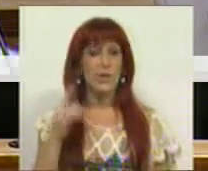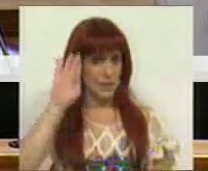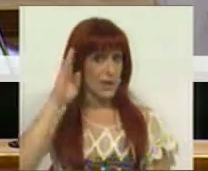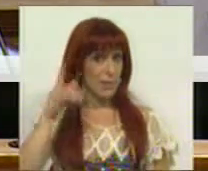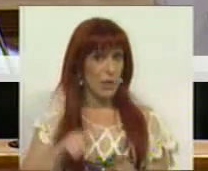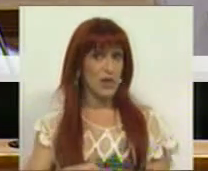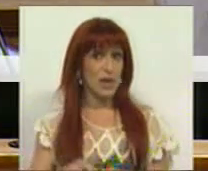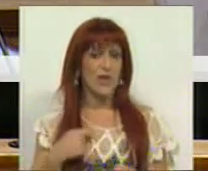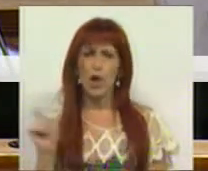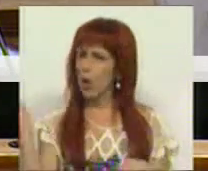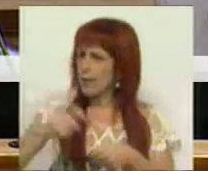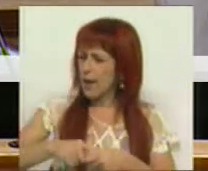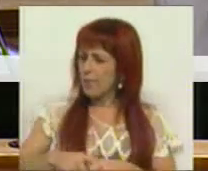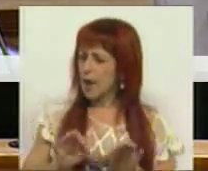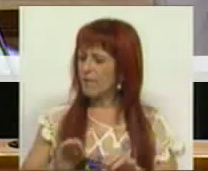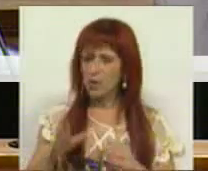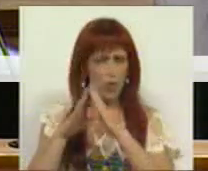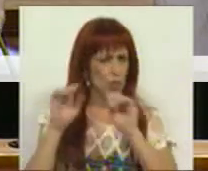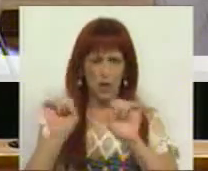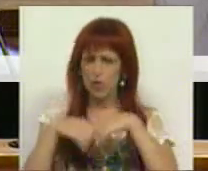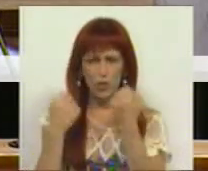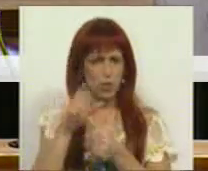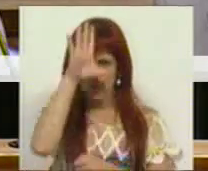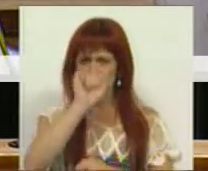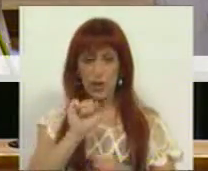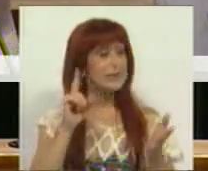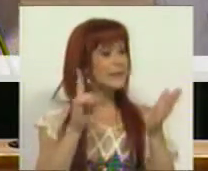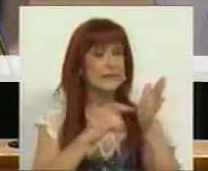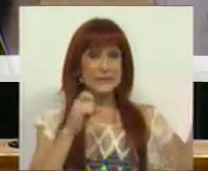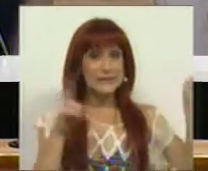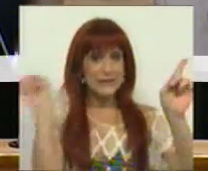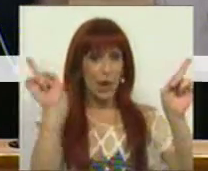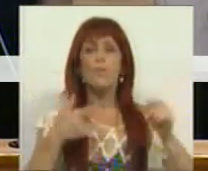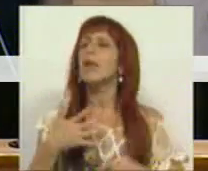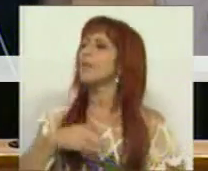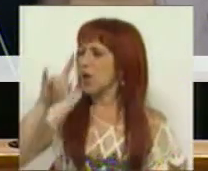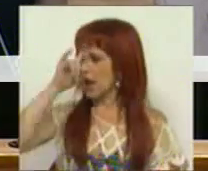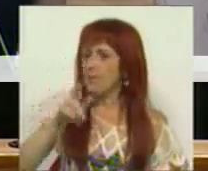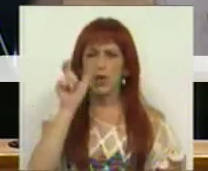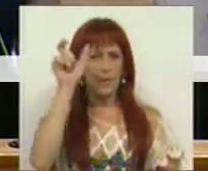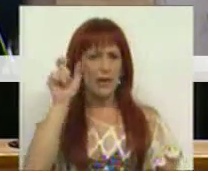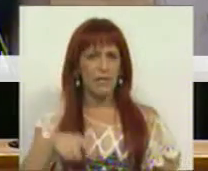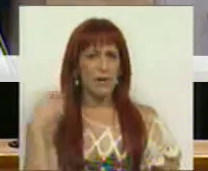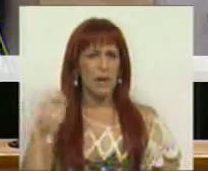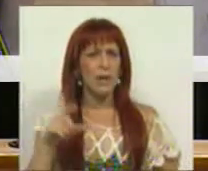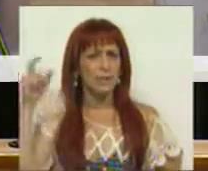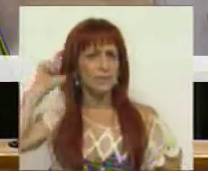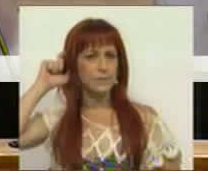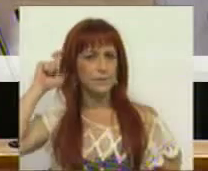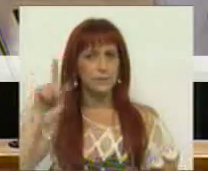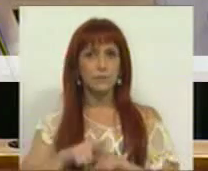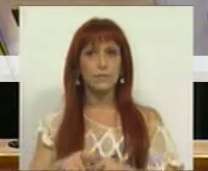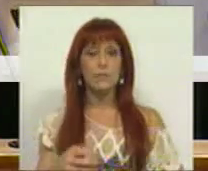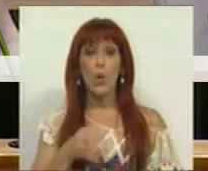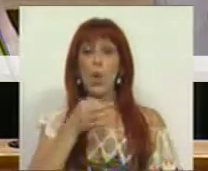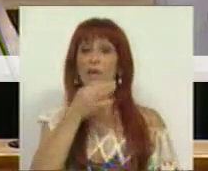calculam, eu não sou uma adepta do modelo social dos Estados Unidos, mas queria relembrar-vos as palavras do presidente Obama quando